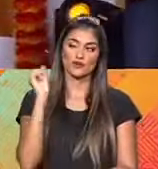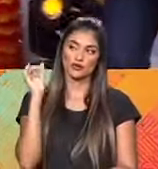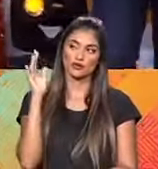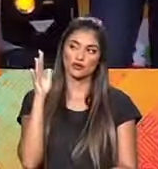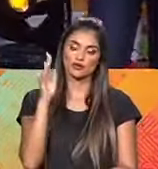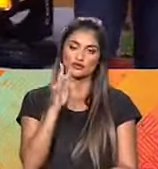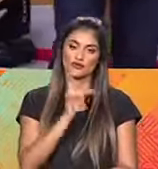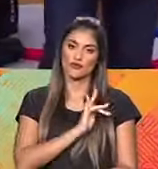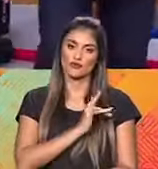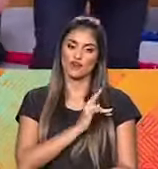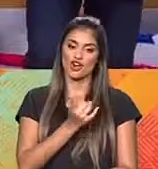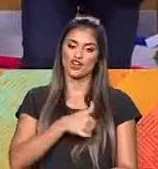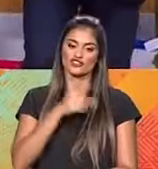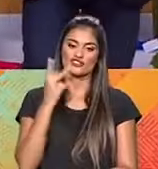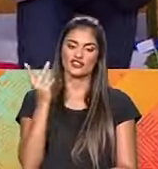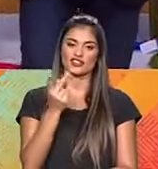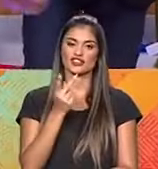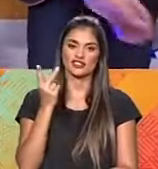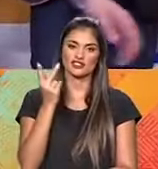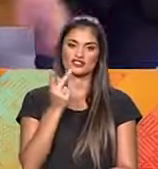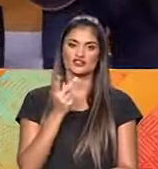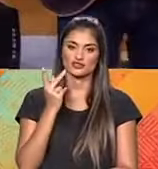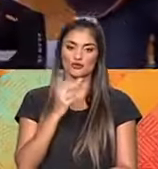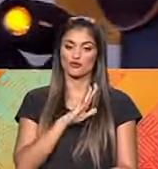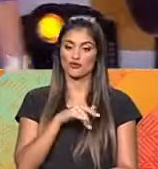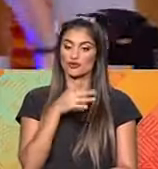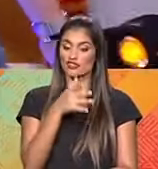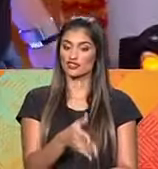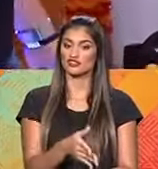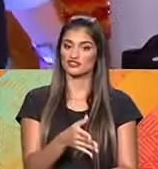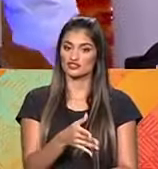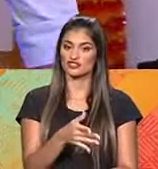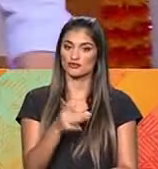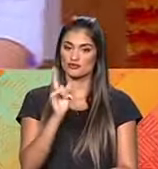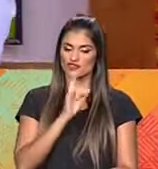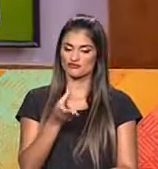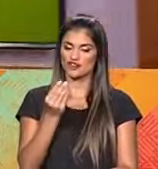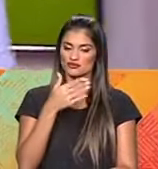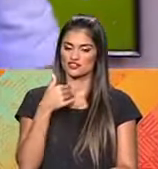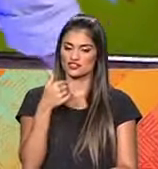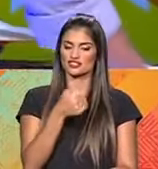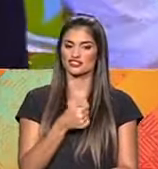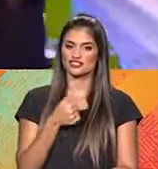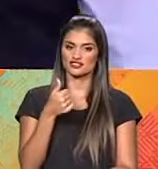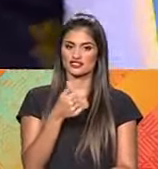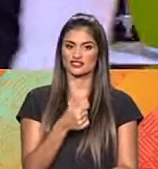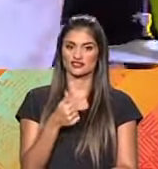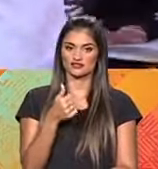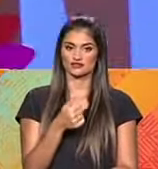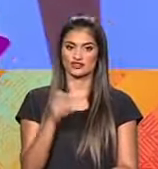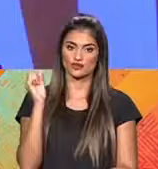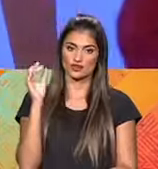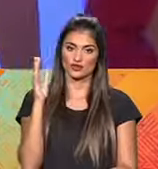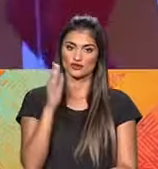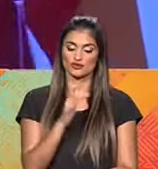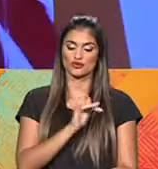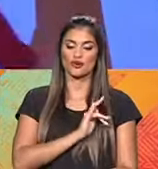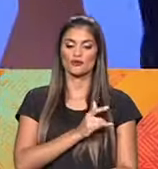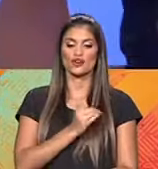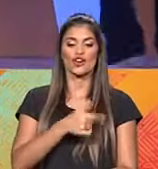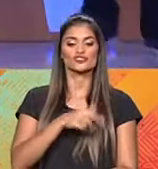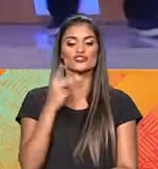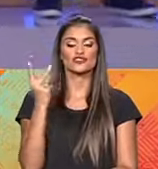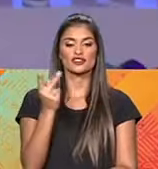o amor das nossas vidas. E o mundo diz que as mulheres são mais bonitas. Elas são a luz e o amor das